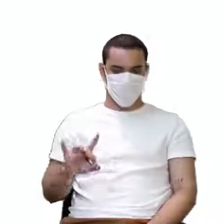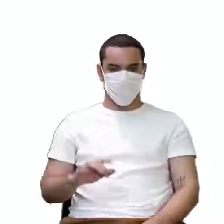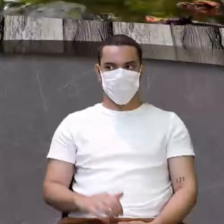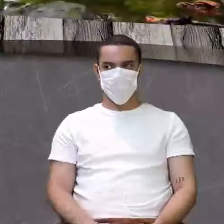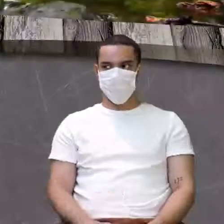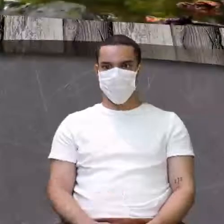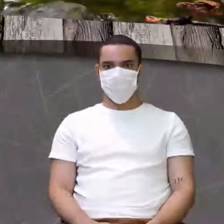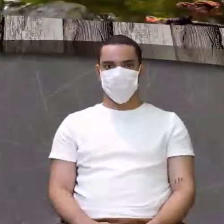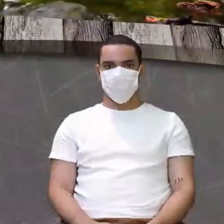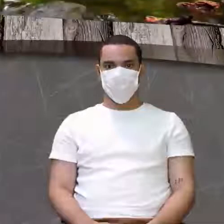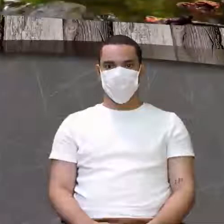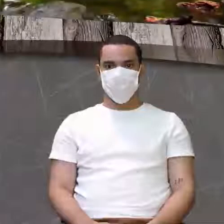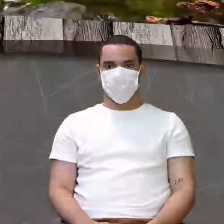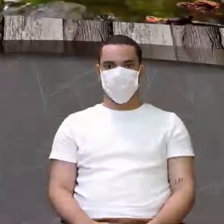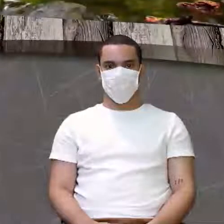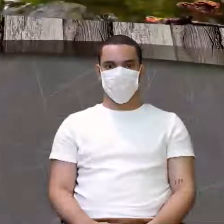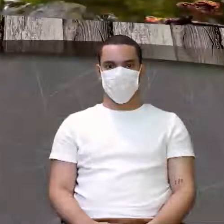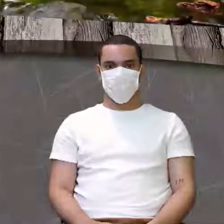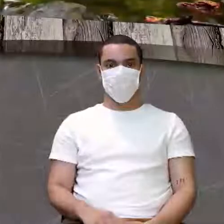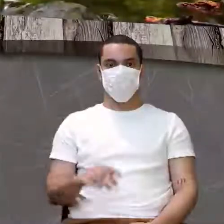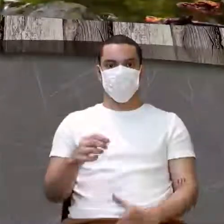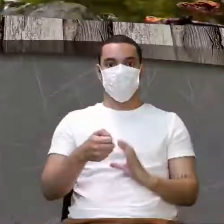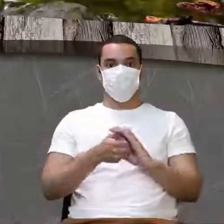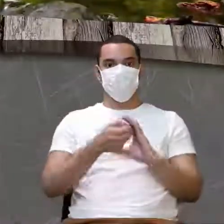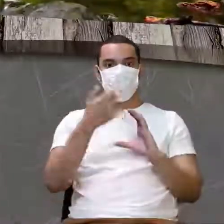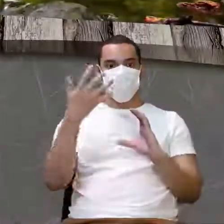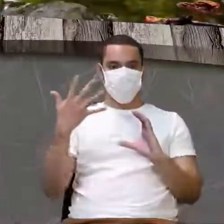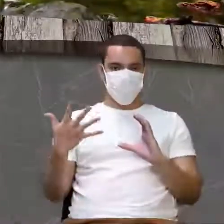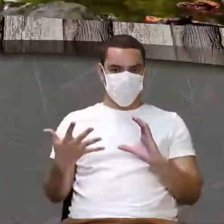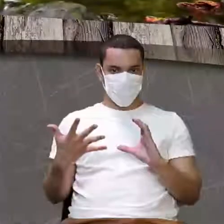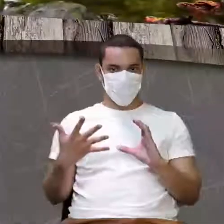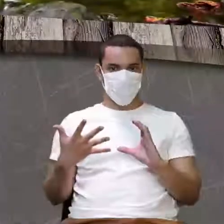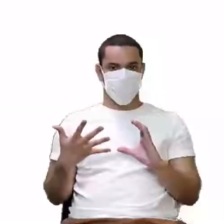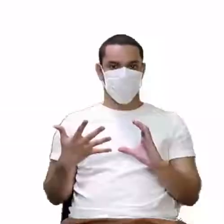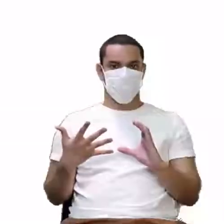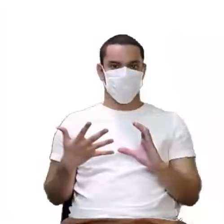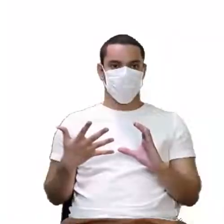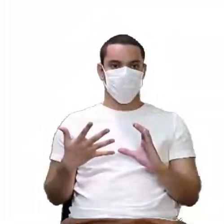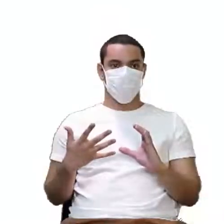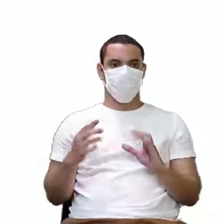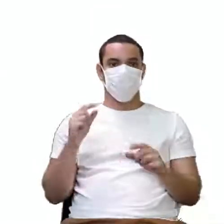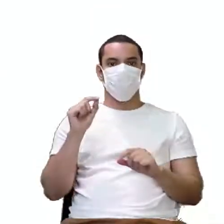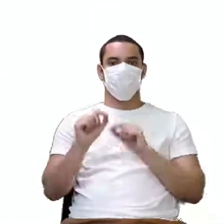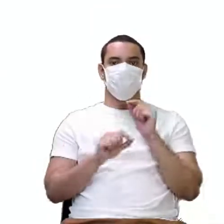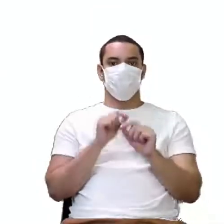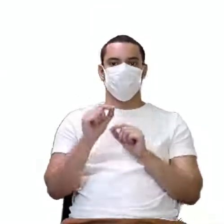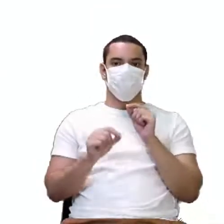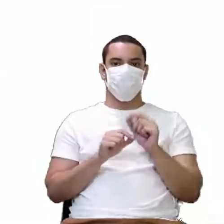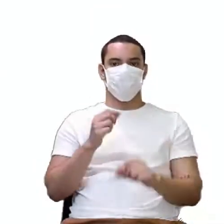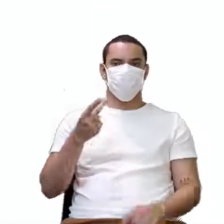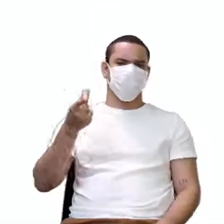plesiomorfia? São características, pode colocar lá, são características